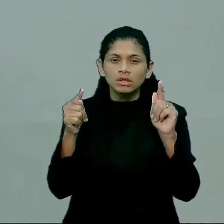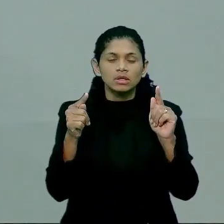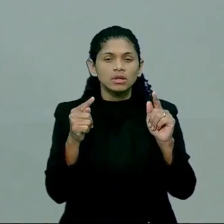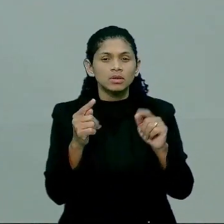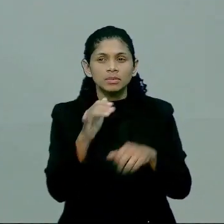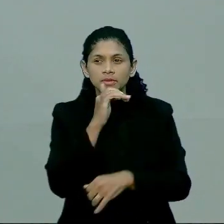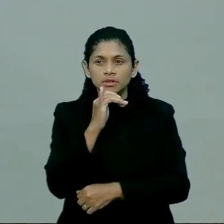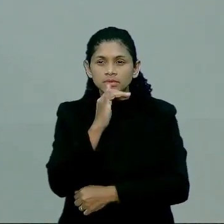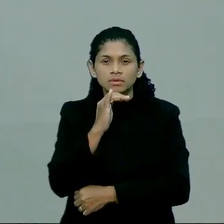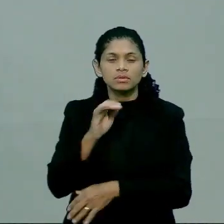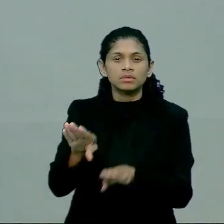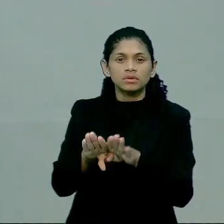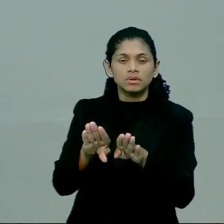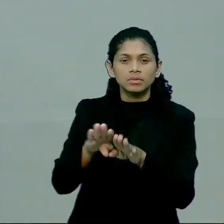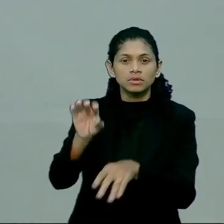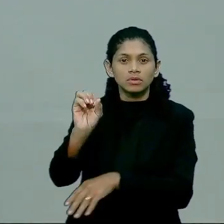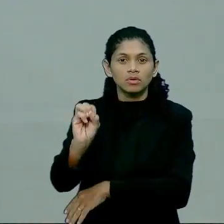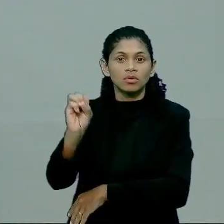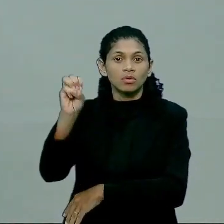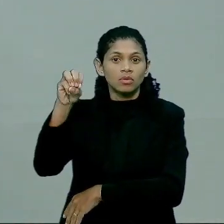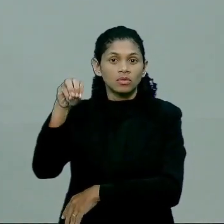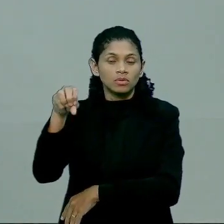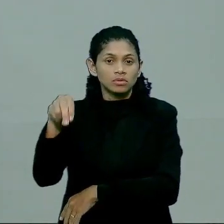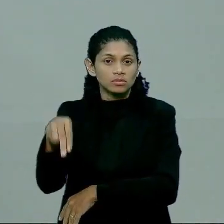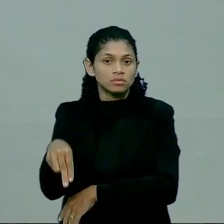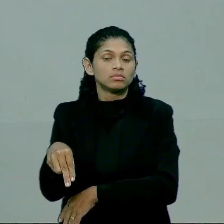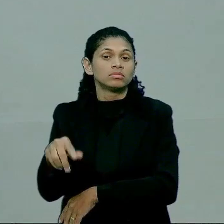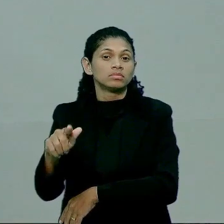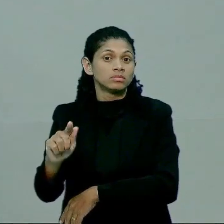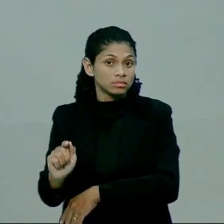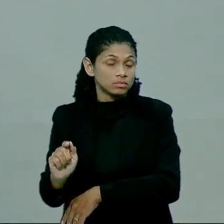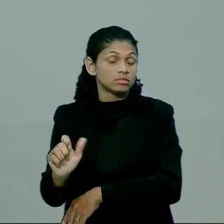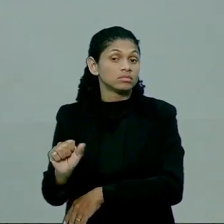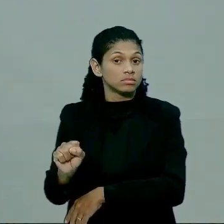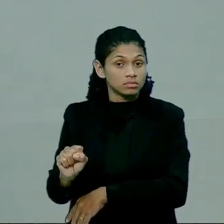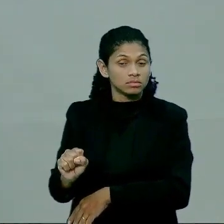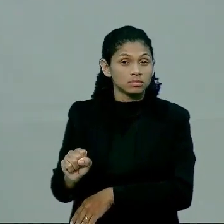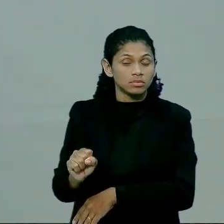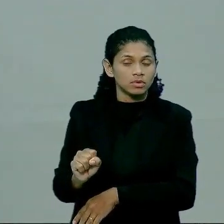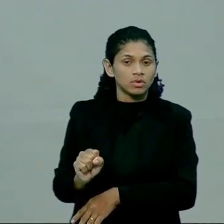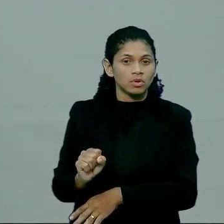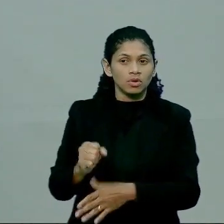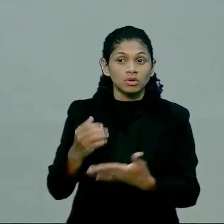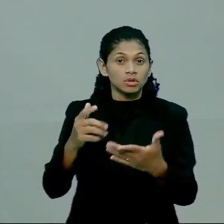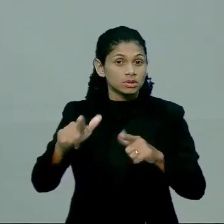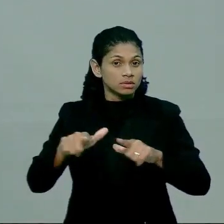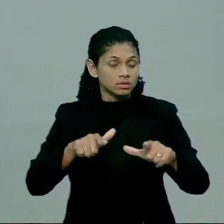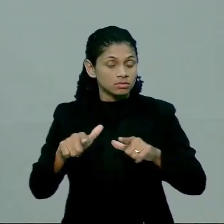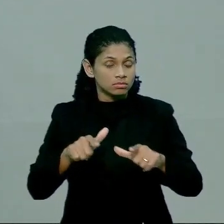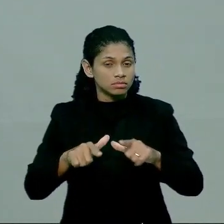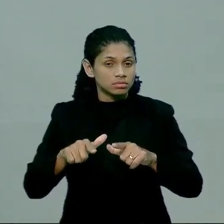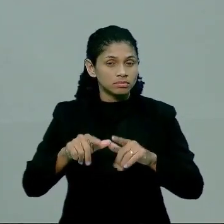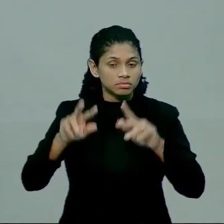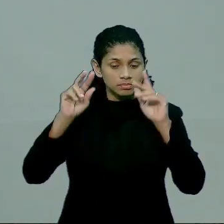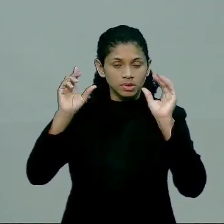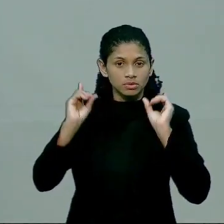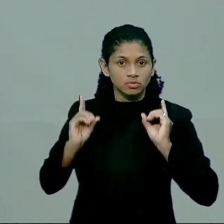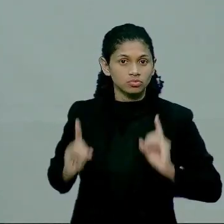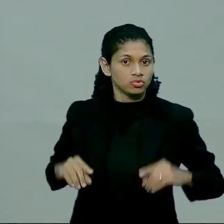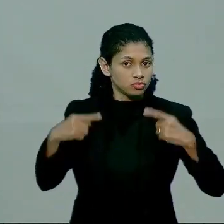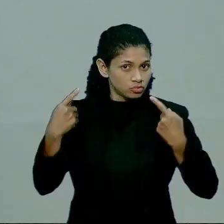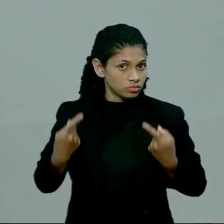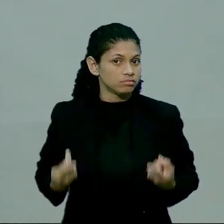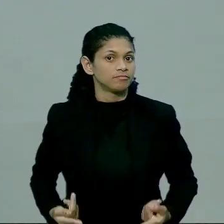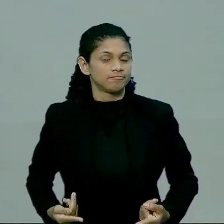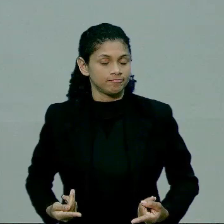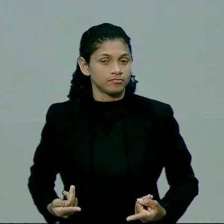as todo aquilo que trabalha a cerca dos Direitos Humanos nós vamos ver um pequeno vídeo agora trazendo um pouco da publicidade